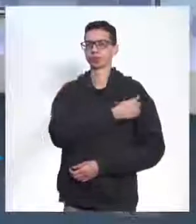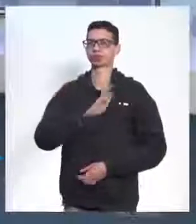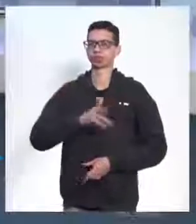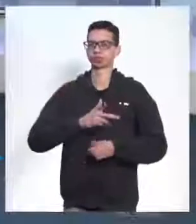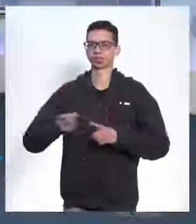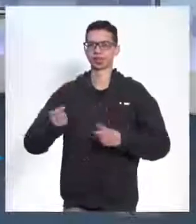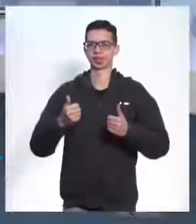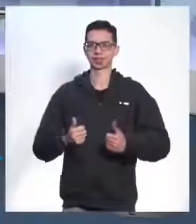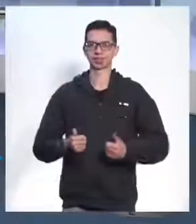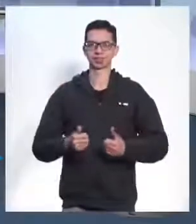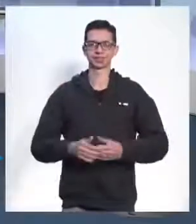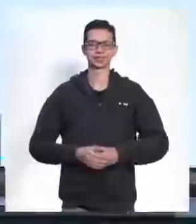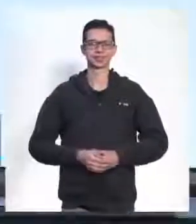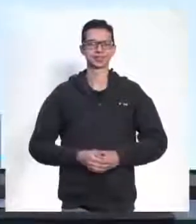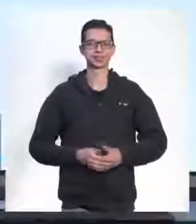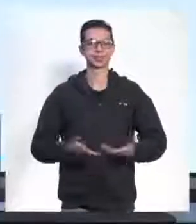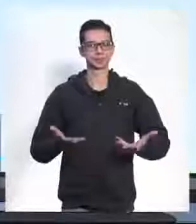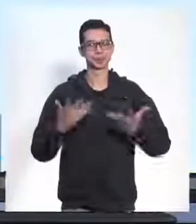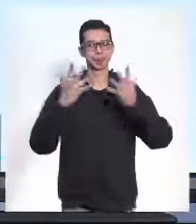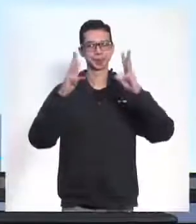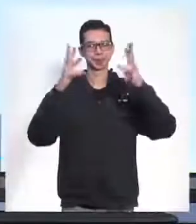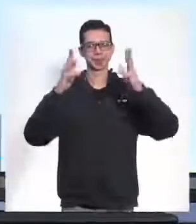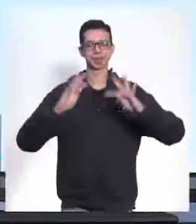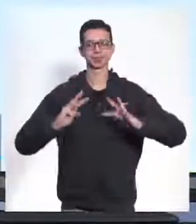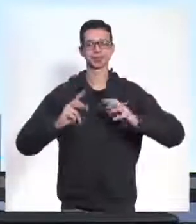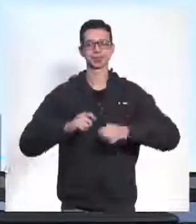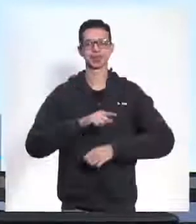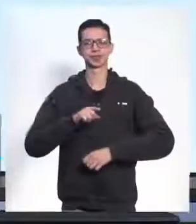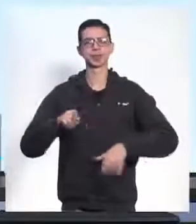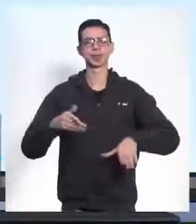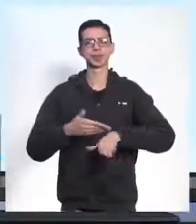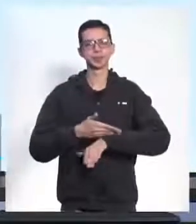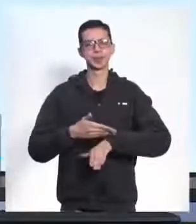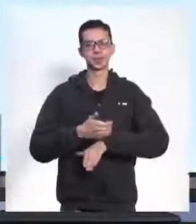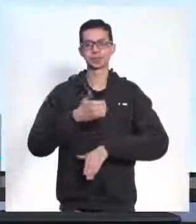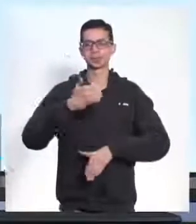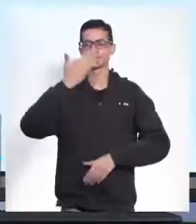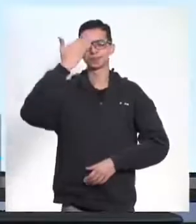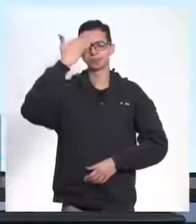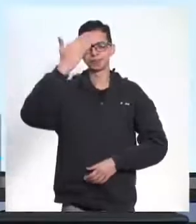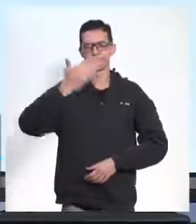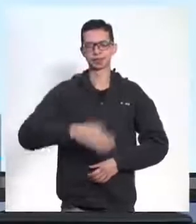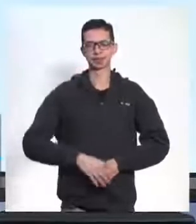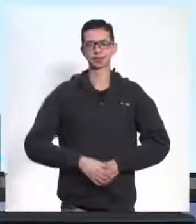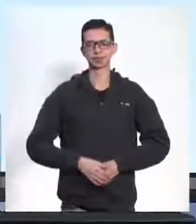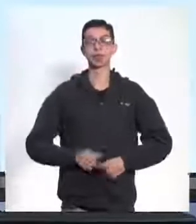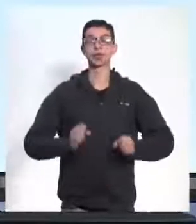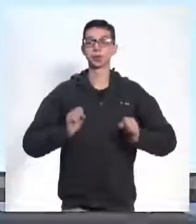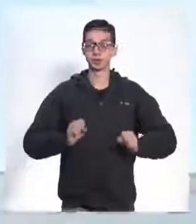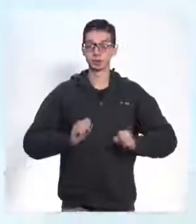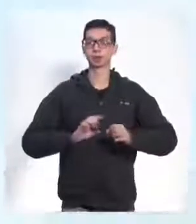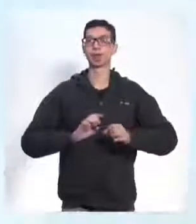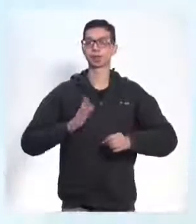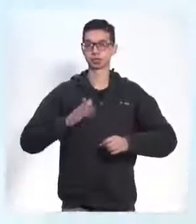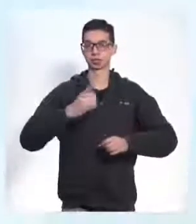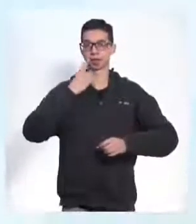alunos ganharam nessa aí. Parabéns a todos que participaram. Muito obrigado. Pode colocar a avaliação no